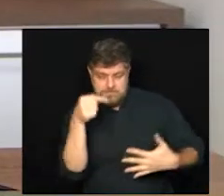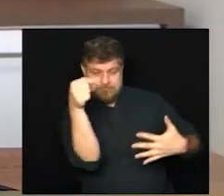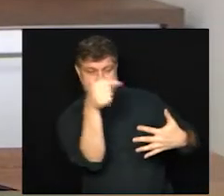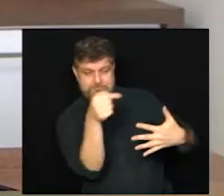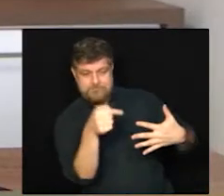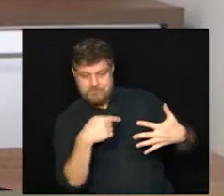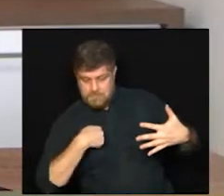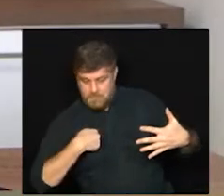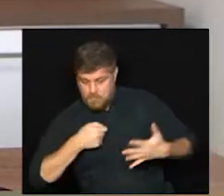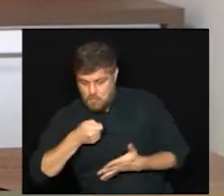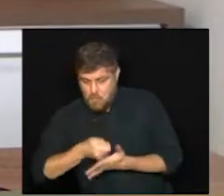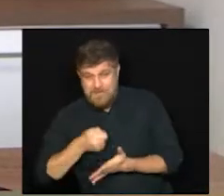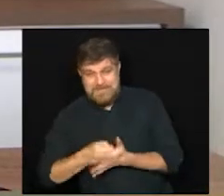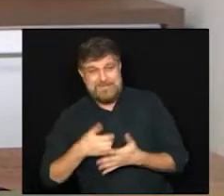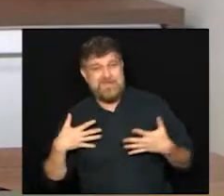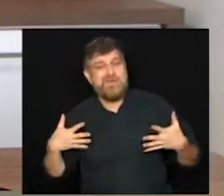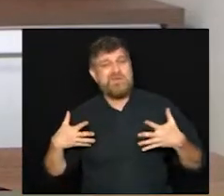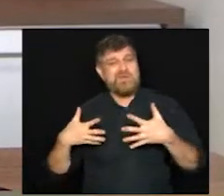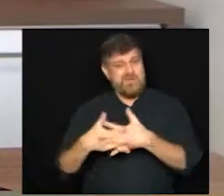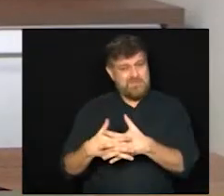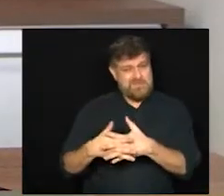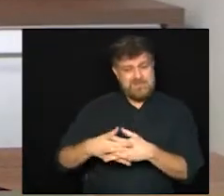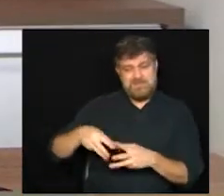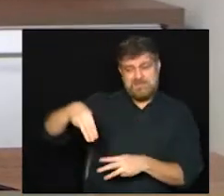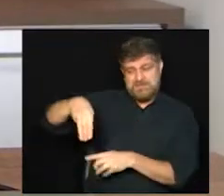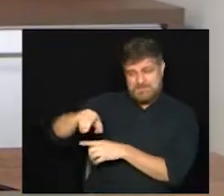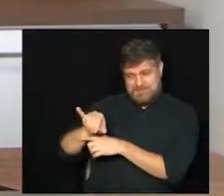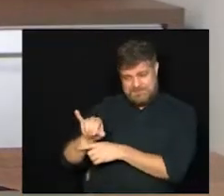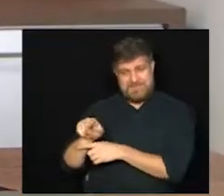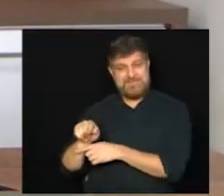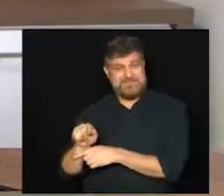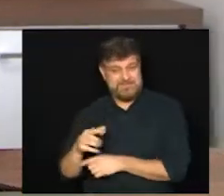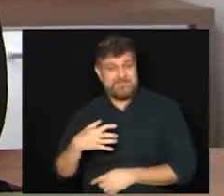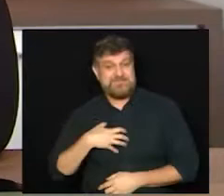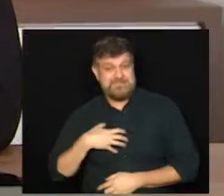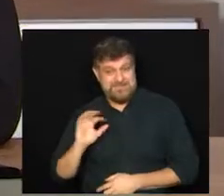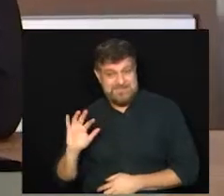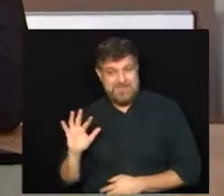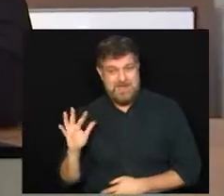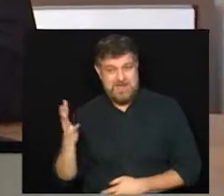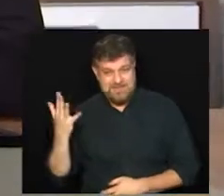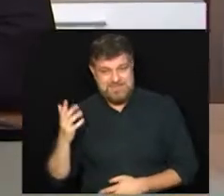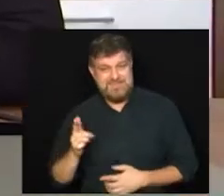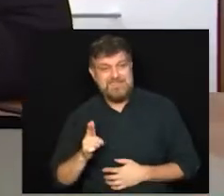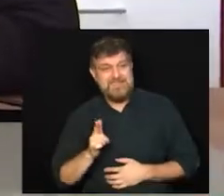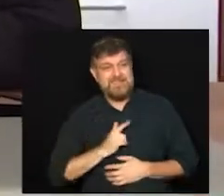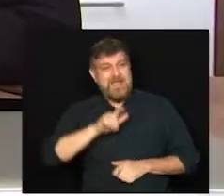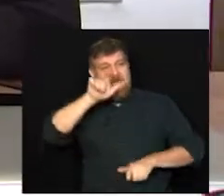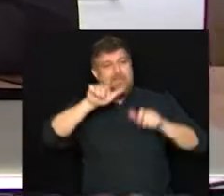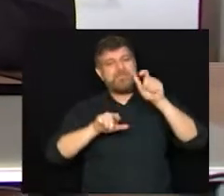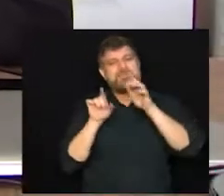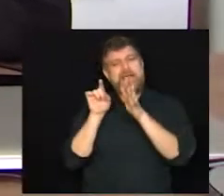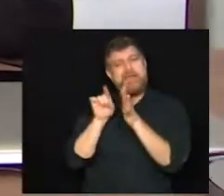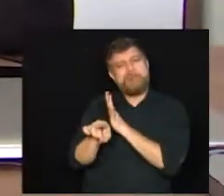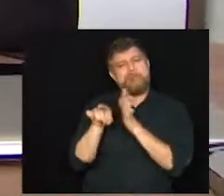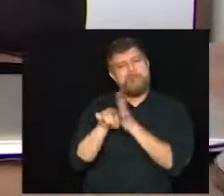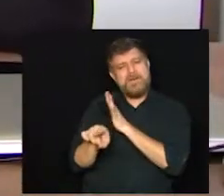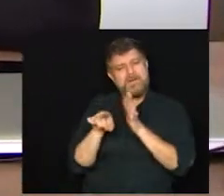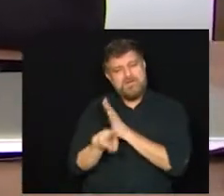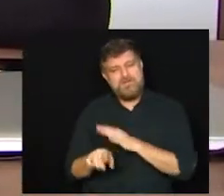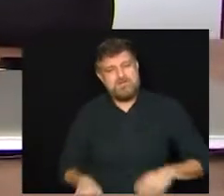da obrigatoriedade. É um pouco complexo, mas é mais ou menos isso. Ô Marcela, tem sempre gente que pergunta, puxa